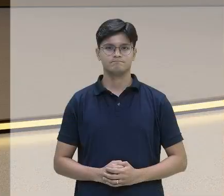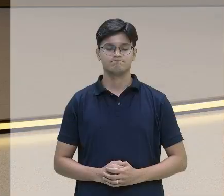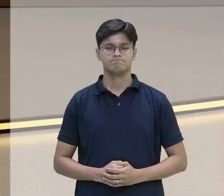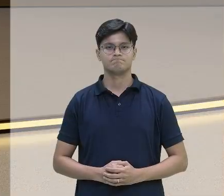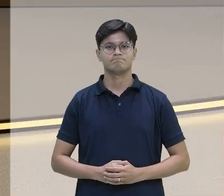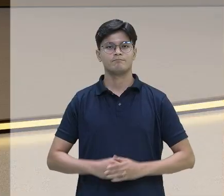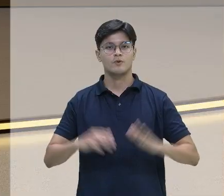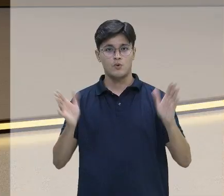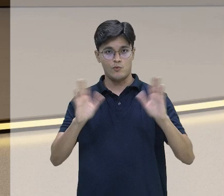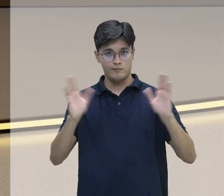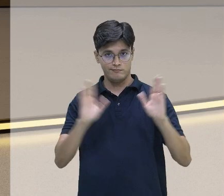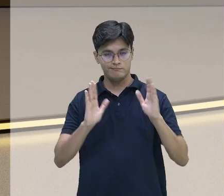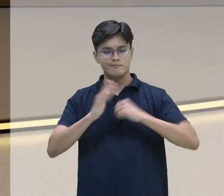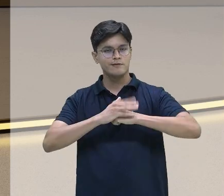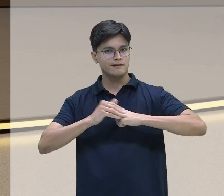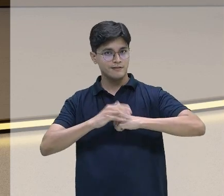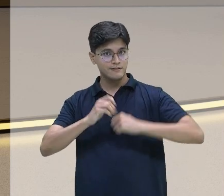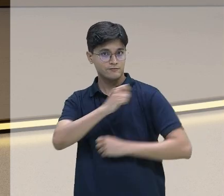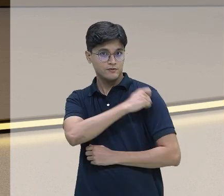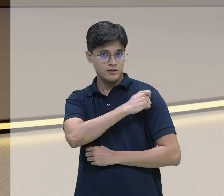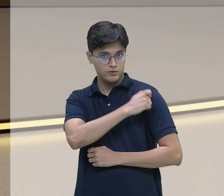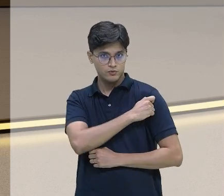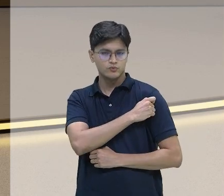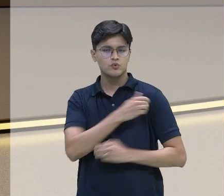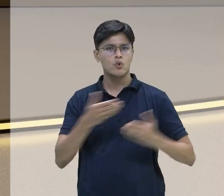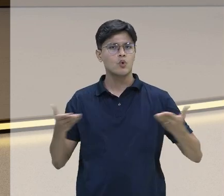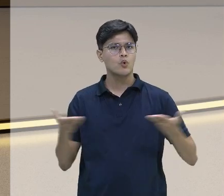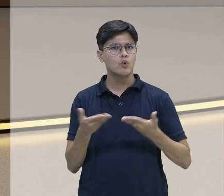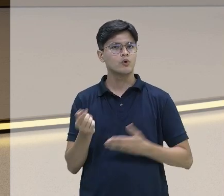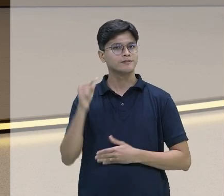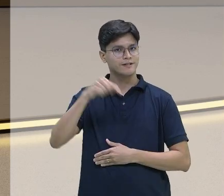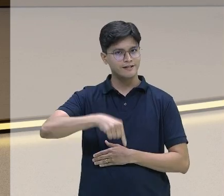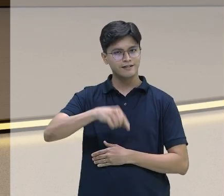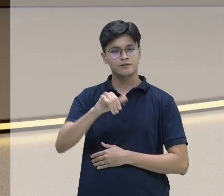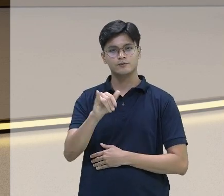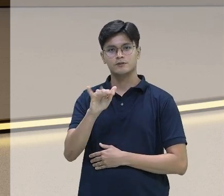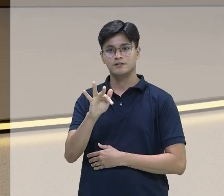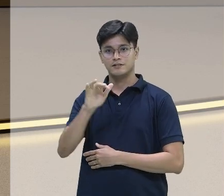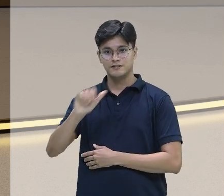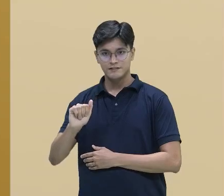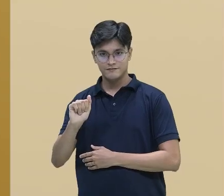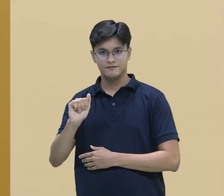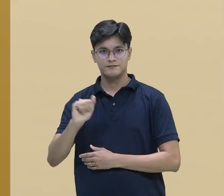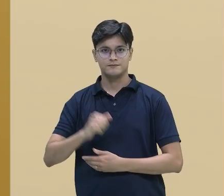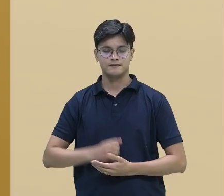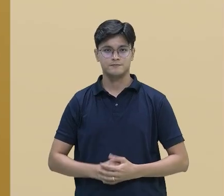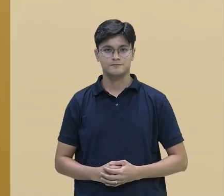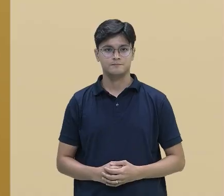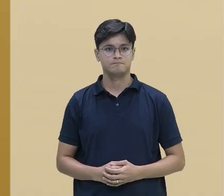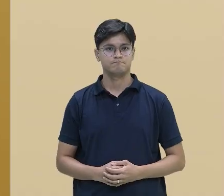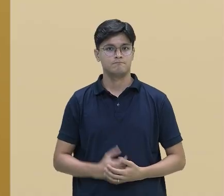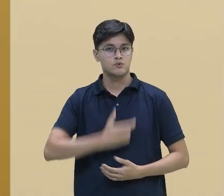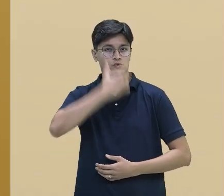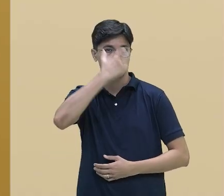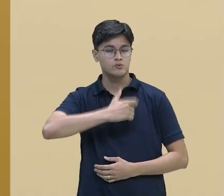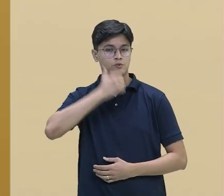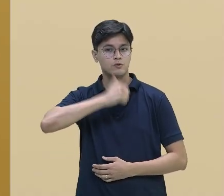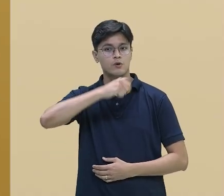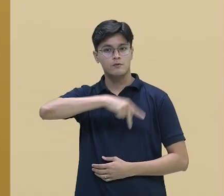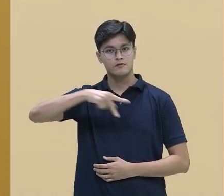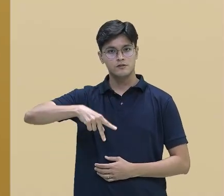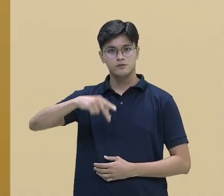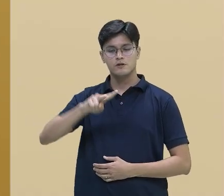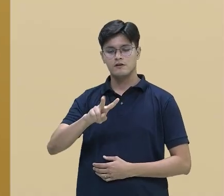Olá, olá, queridos estudantes. Estamos aqui no nosso itinerário formativo de aprofundamento. Eu sou a professora